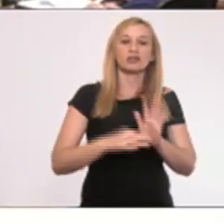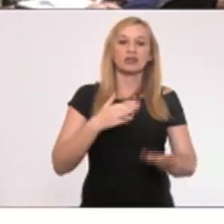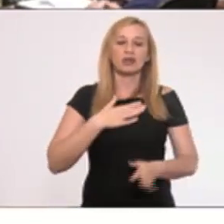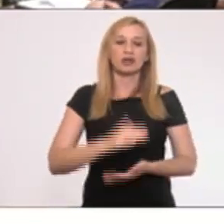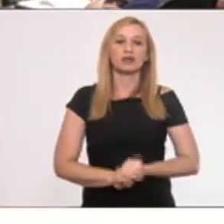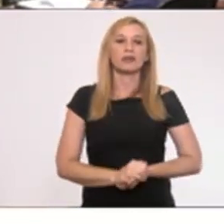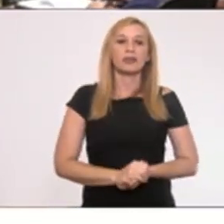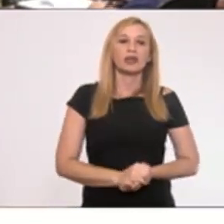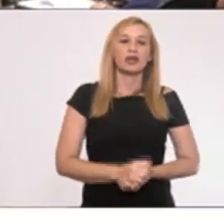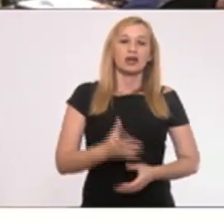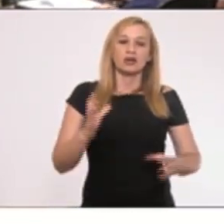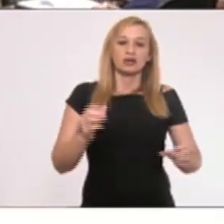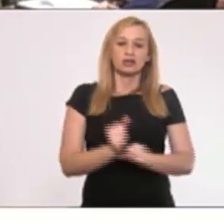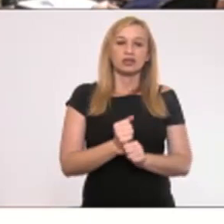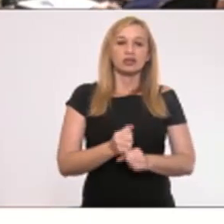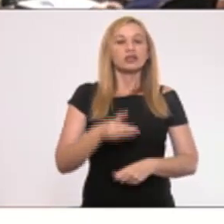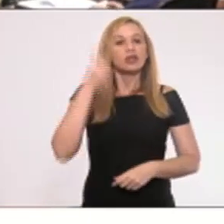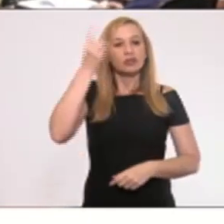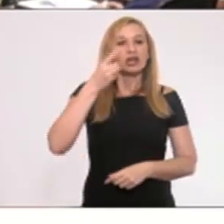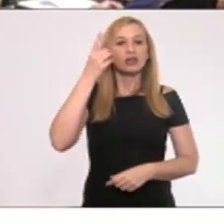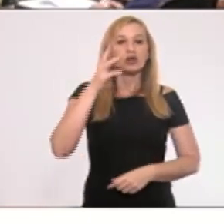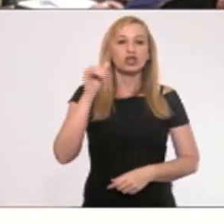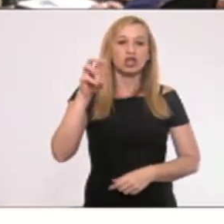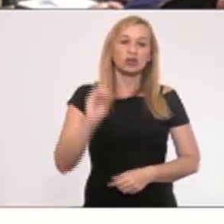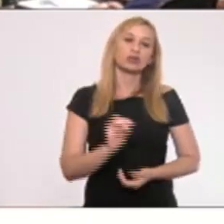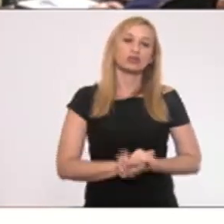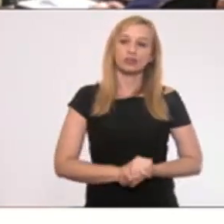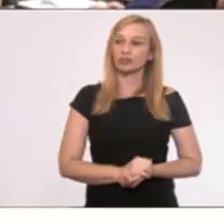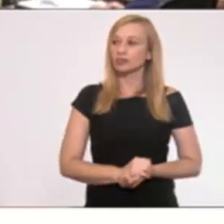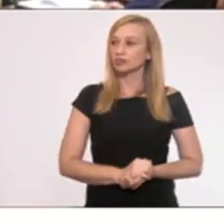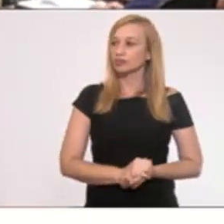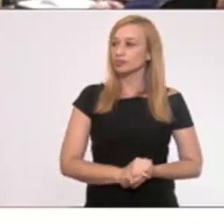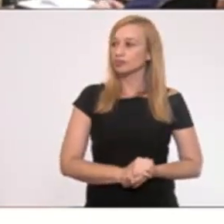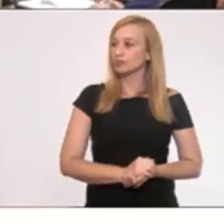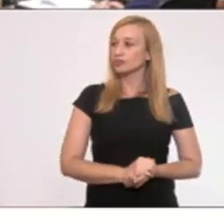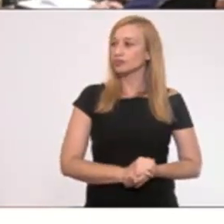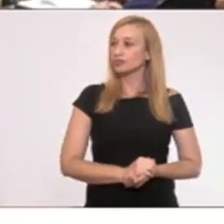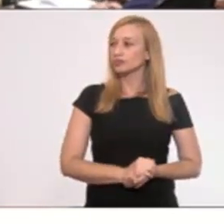Pela Comissão de Orçamento, deputado Rodrigo Amorim.